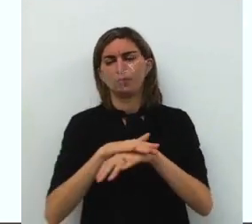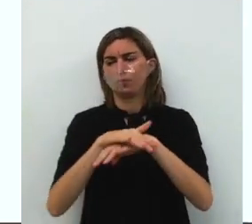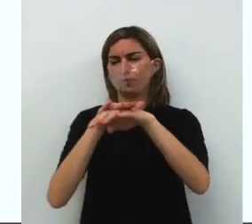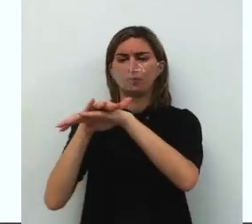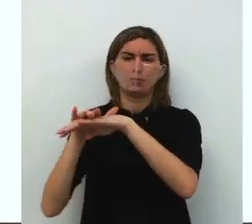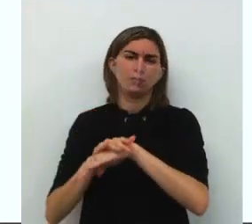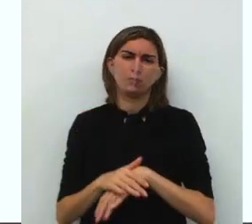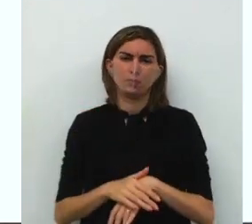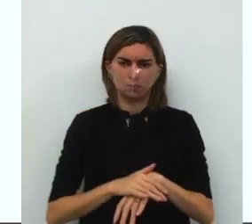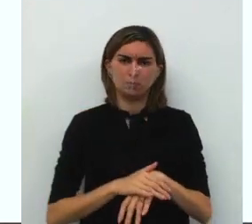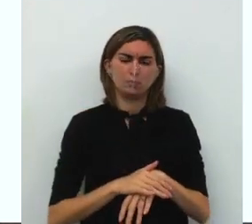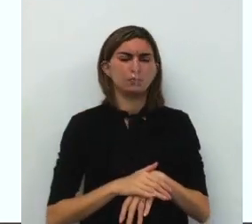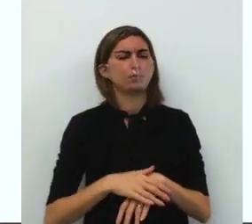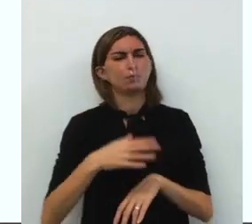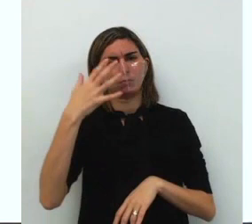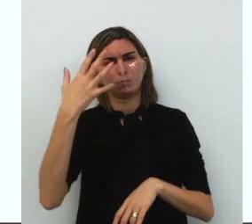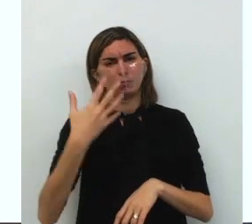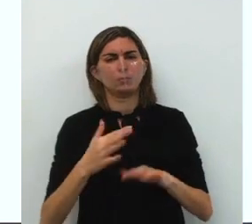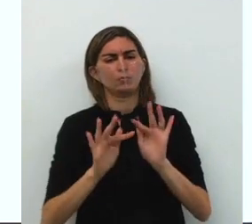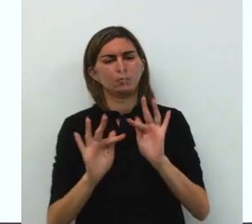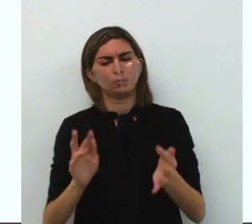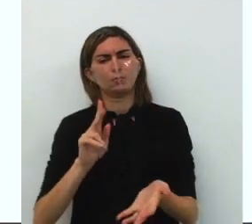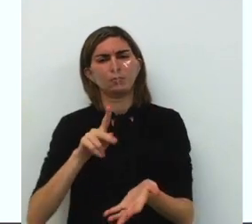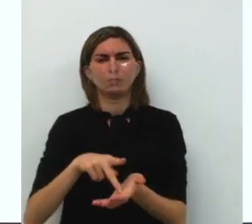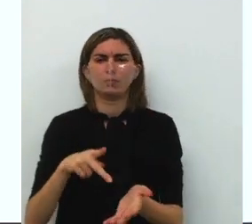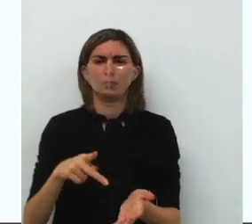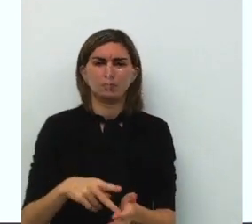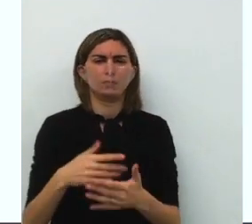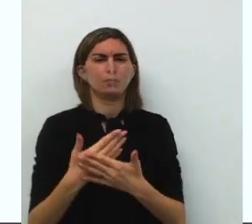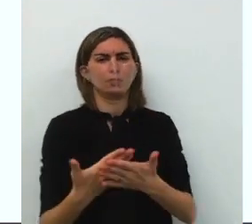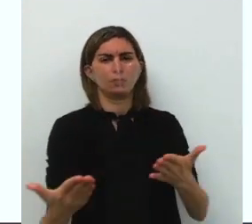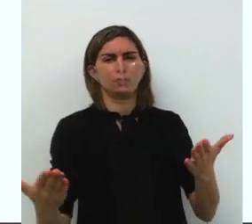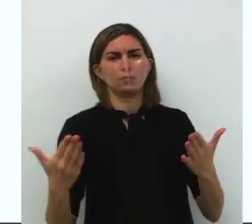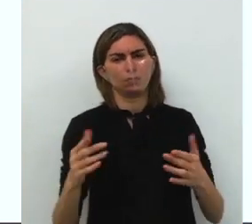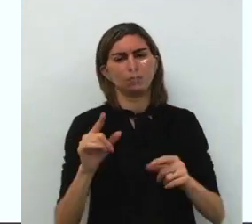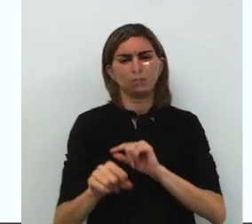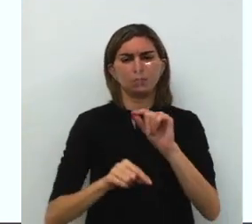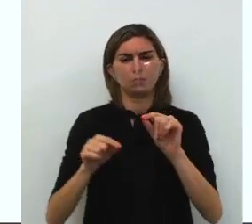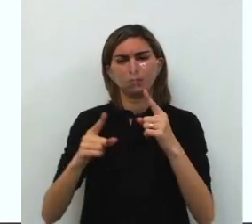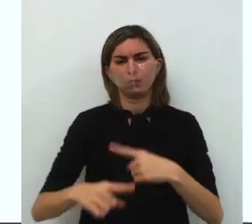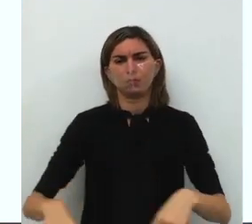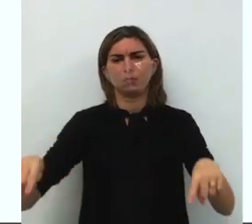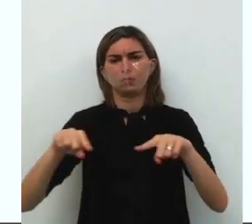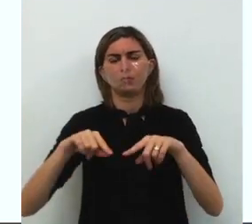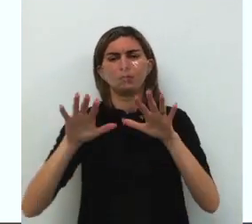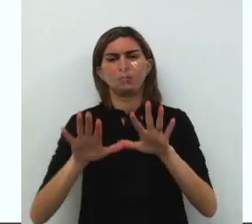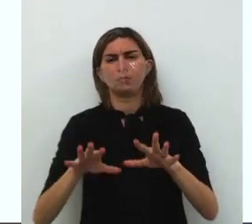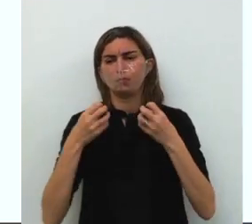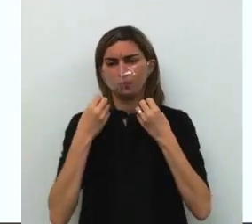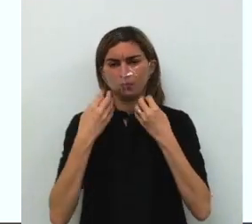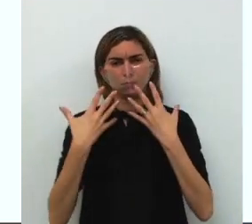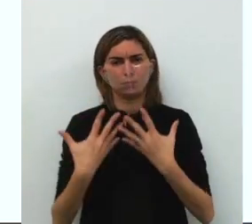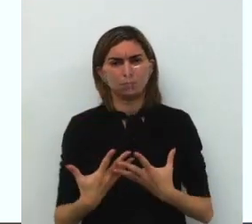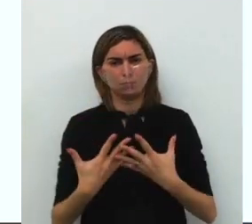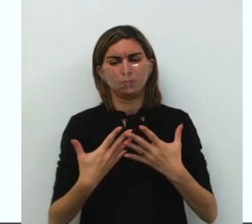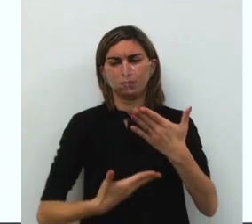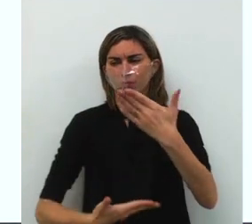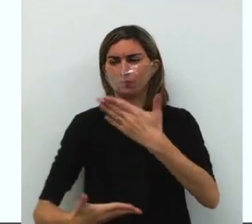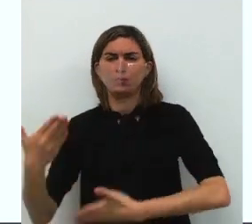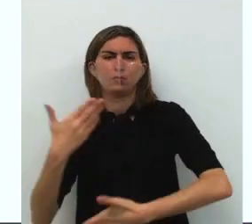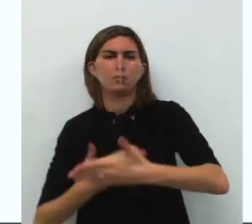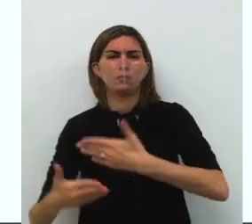uma conversa íntima, franca, sincera, verdadeira. E aí o que? Nós estamos nos beneficiando, é